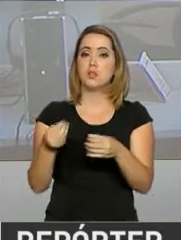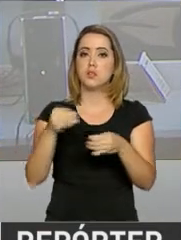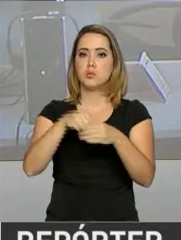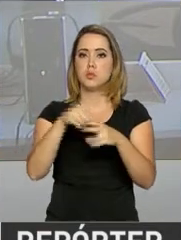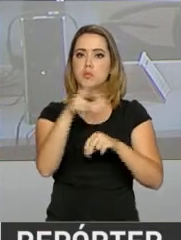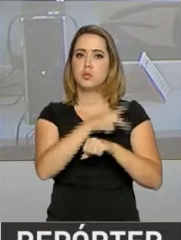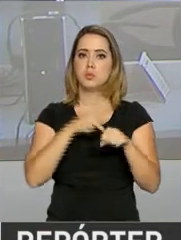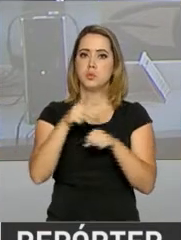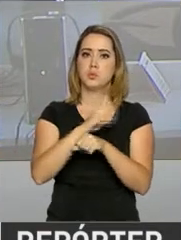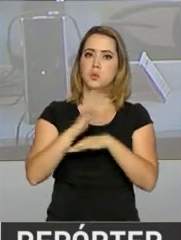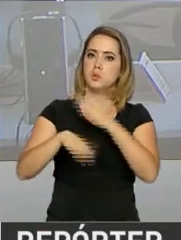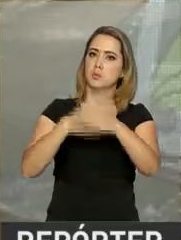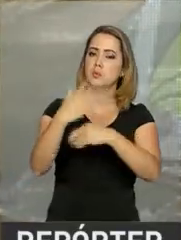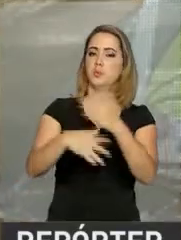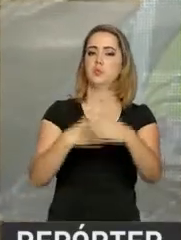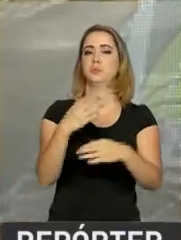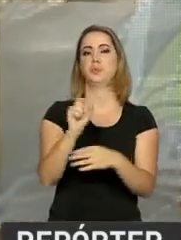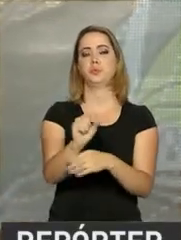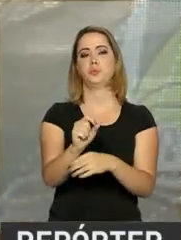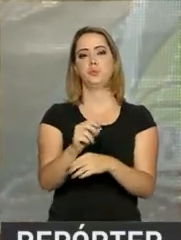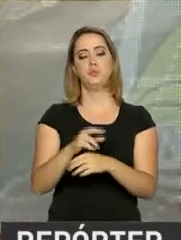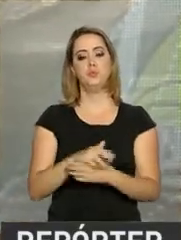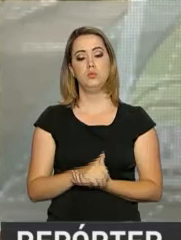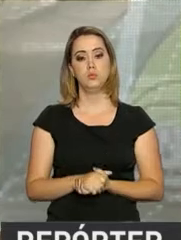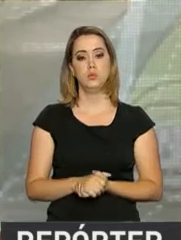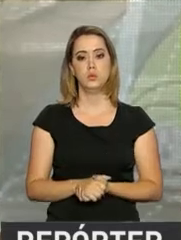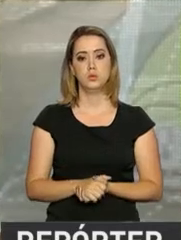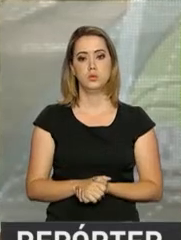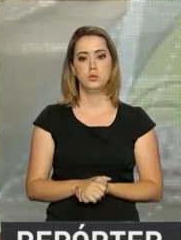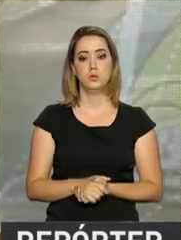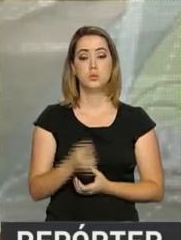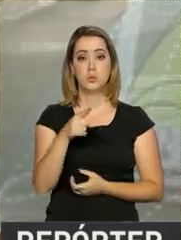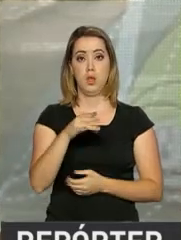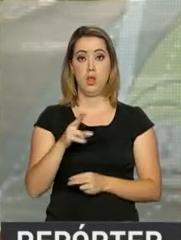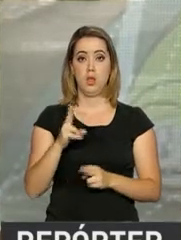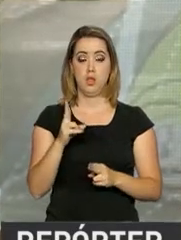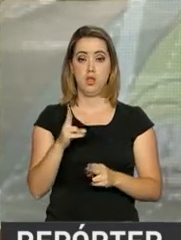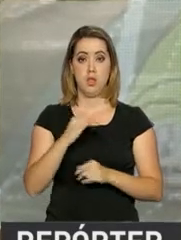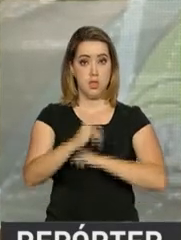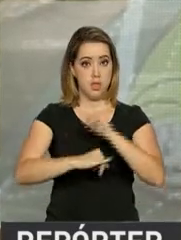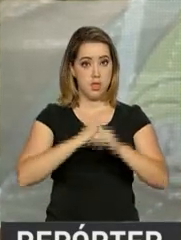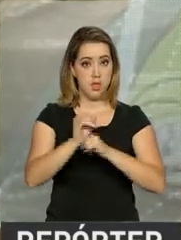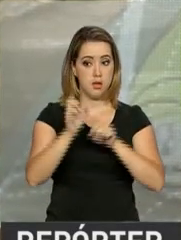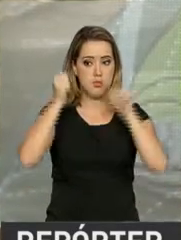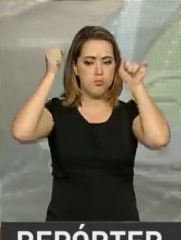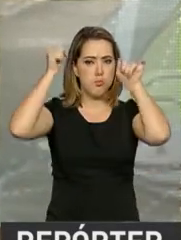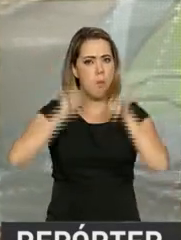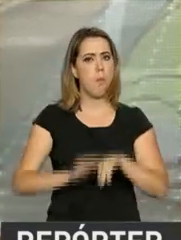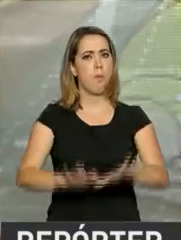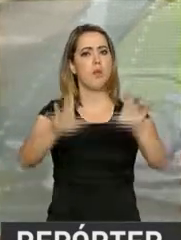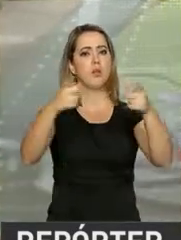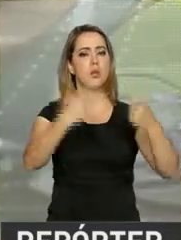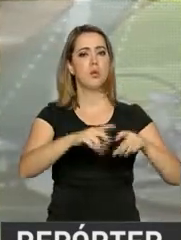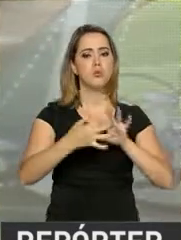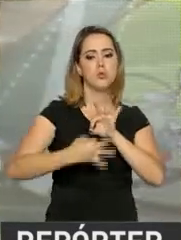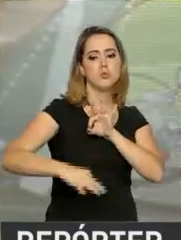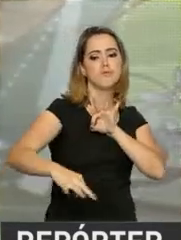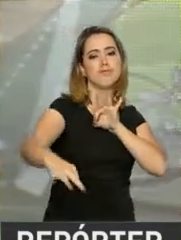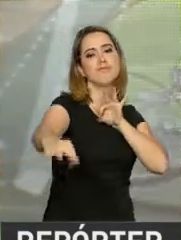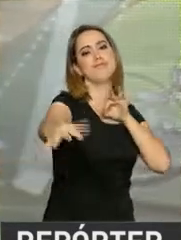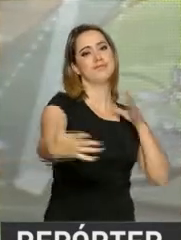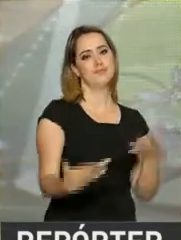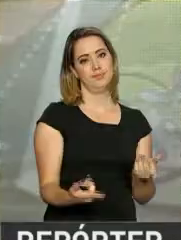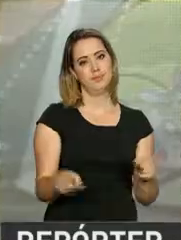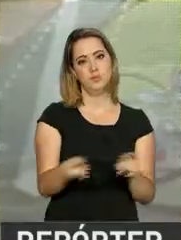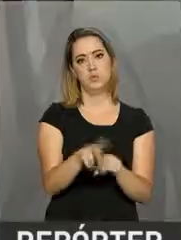da rede levar internet de banda larga para as regiões mais isoladas e de difícil